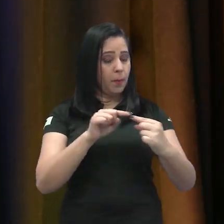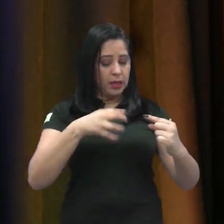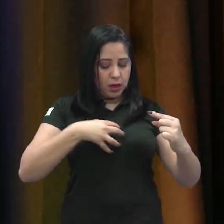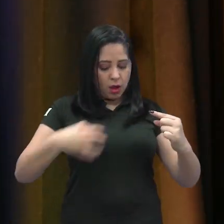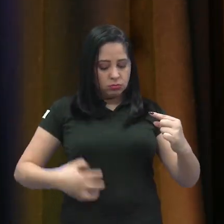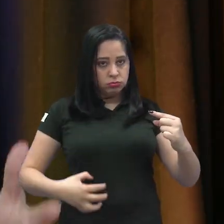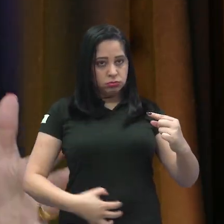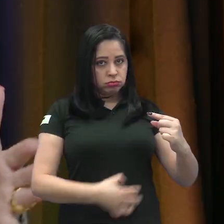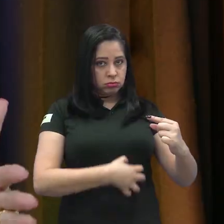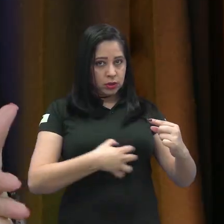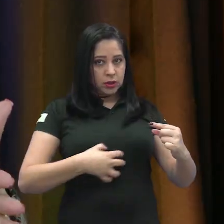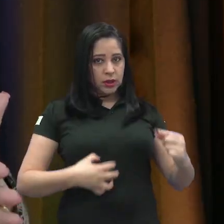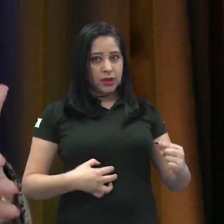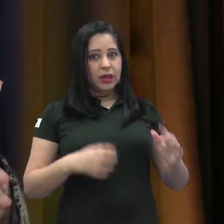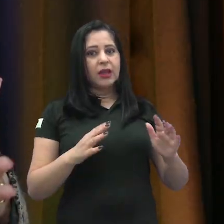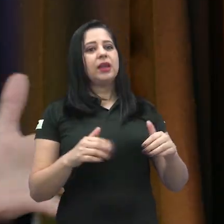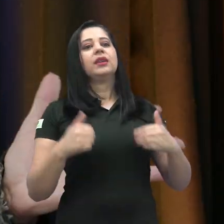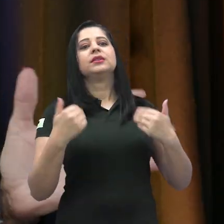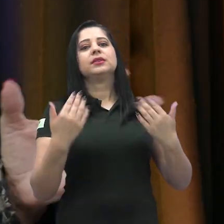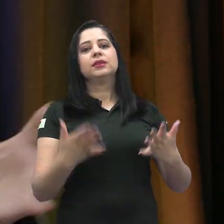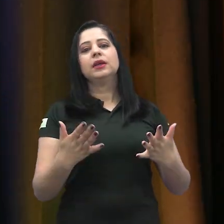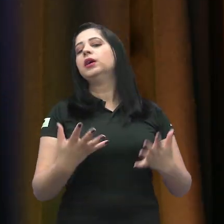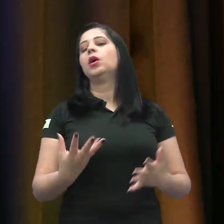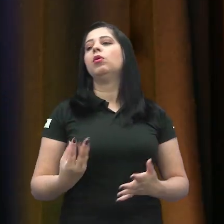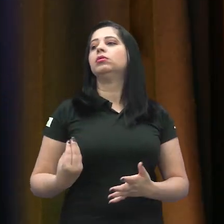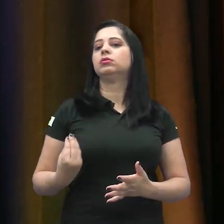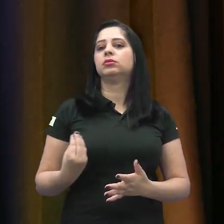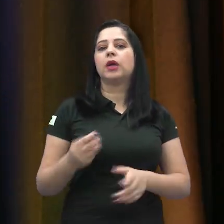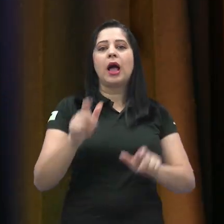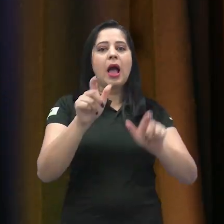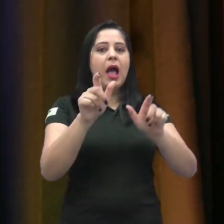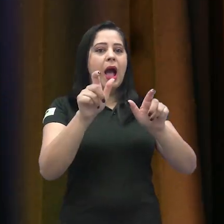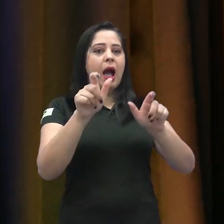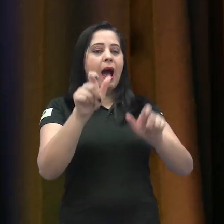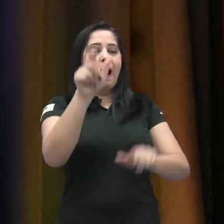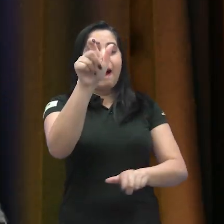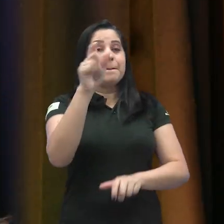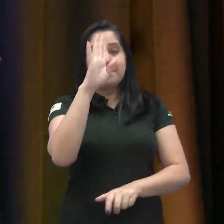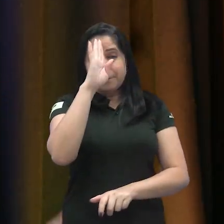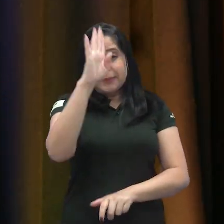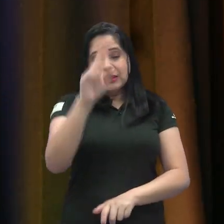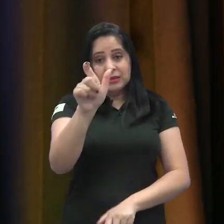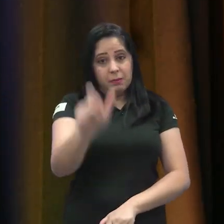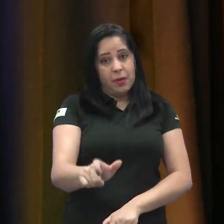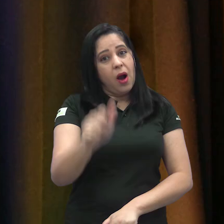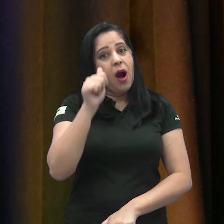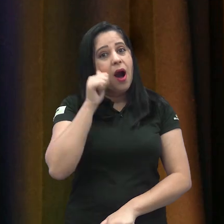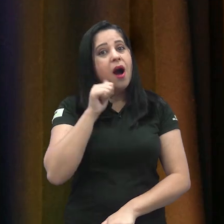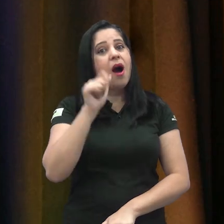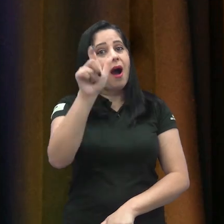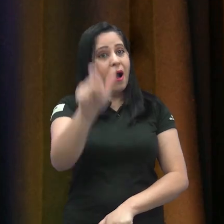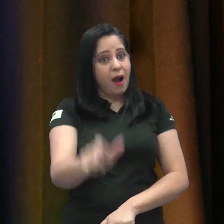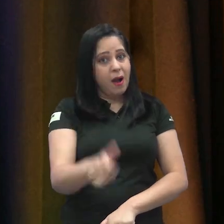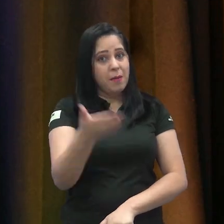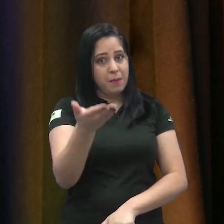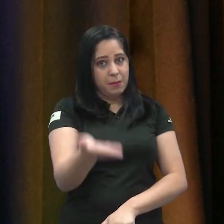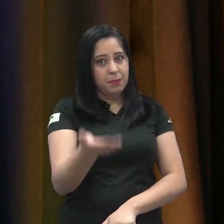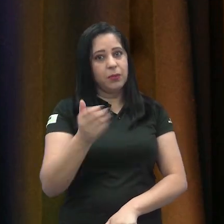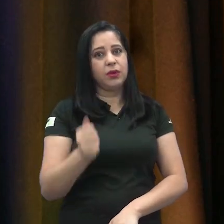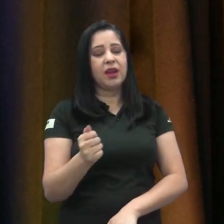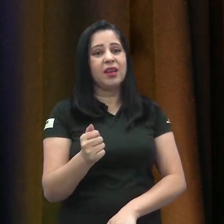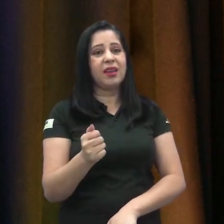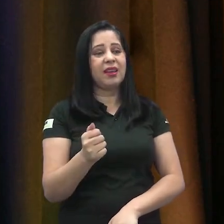elemento. Então, no decorrer de tudo isso, dessa história de vida, né, principalmente a feminina, ela foi, na